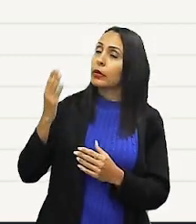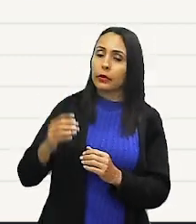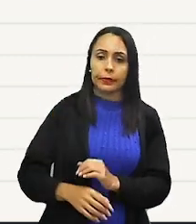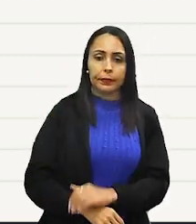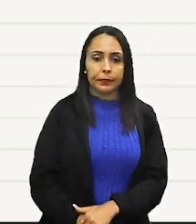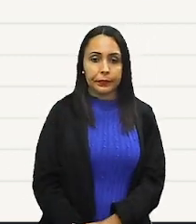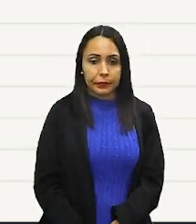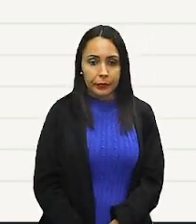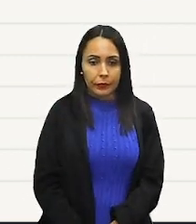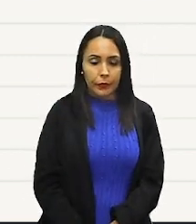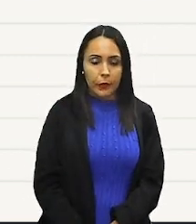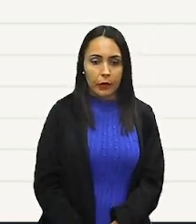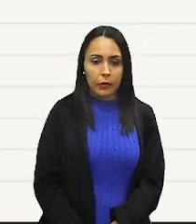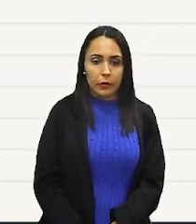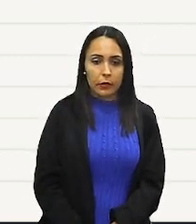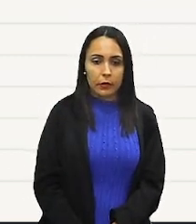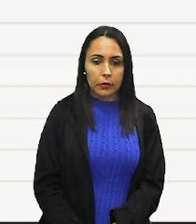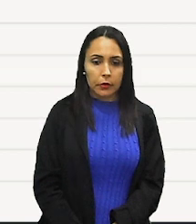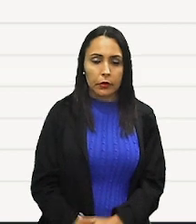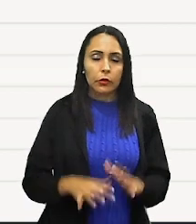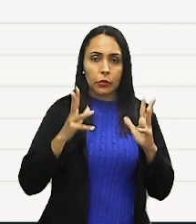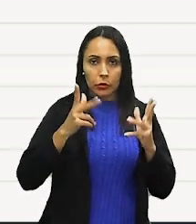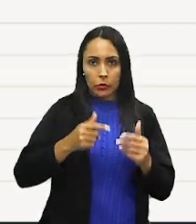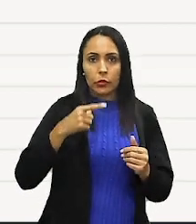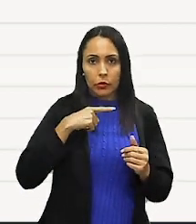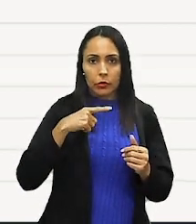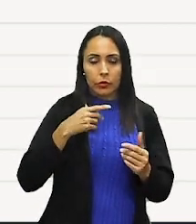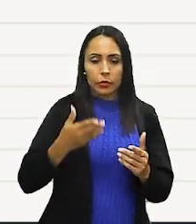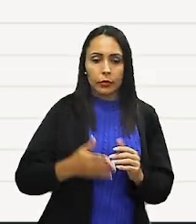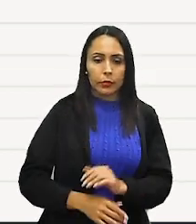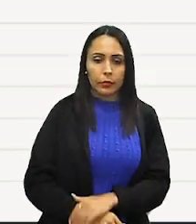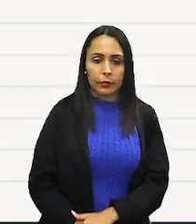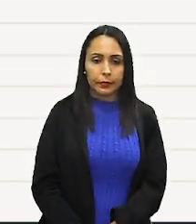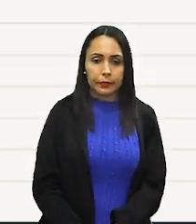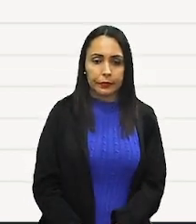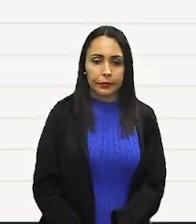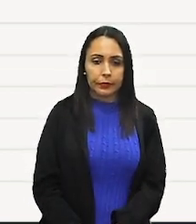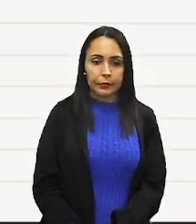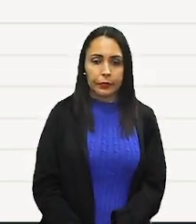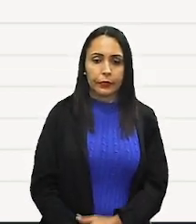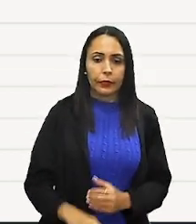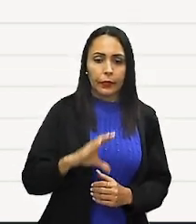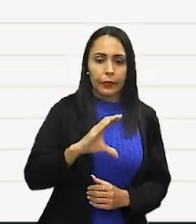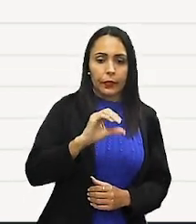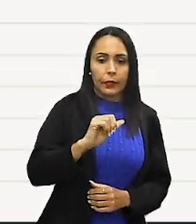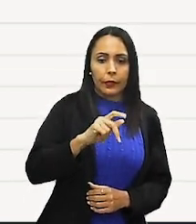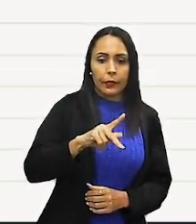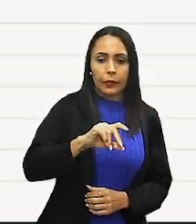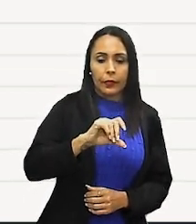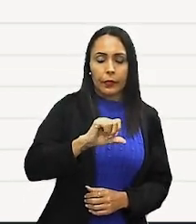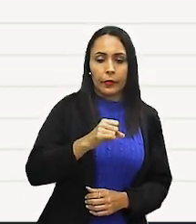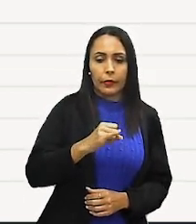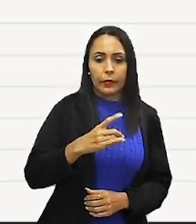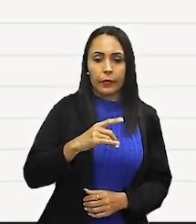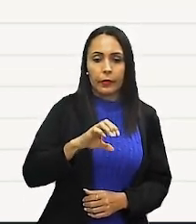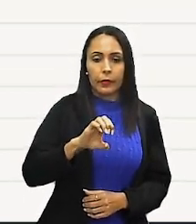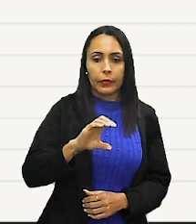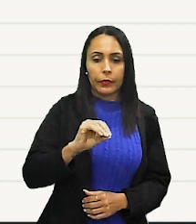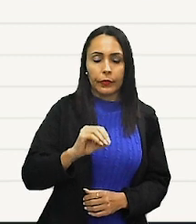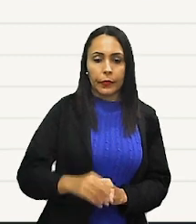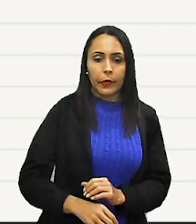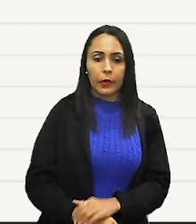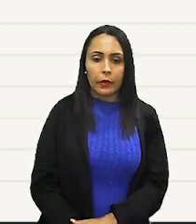muda para vírus nenhum. Todo vírus tem. É o capsídeo. Veja, todo vírus tem